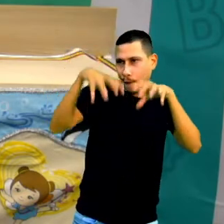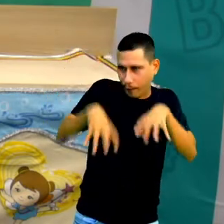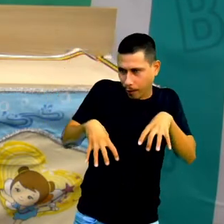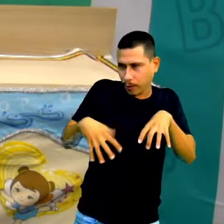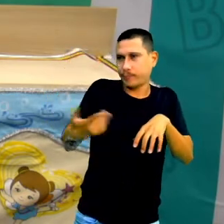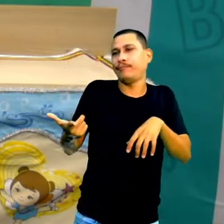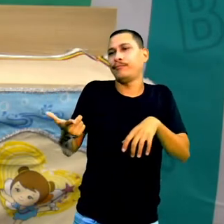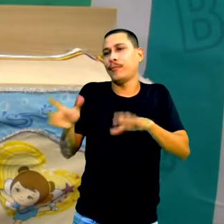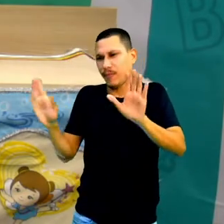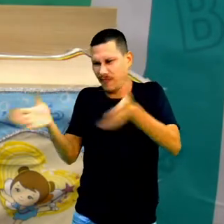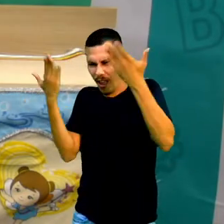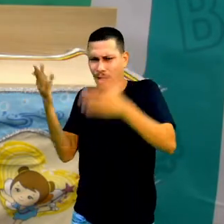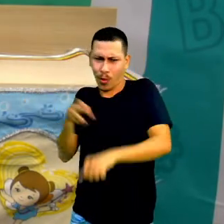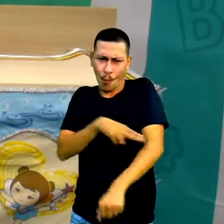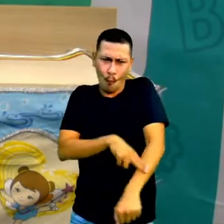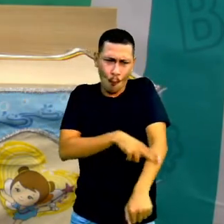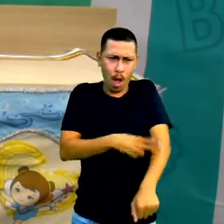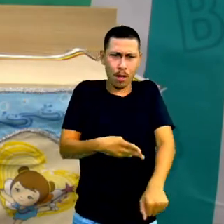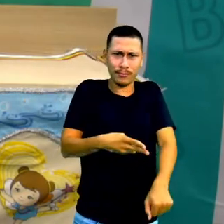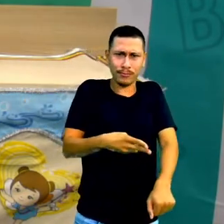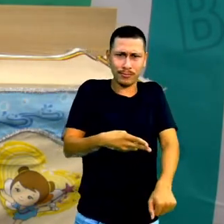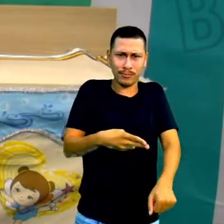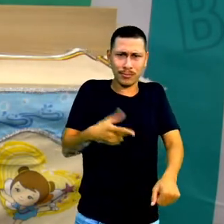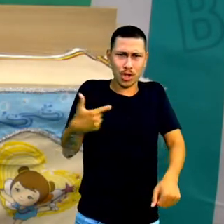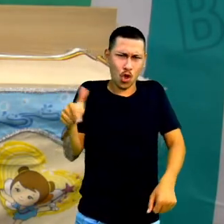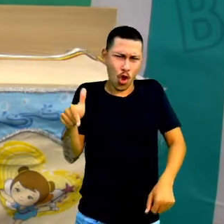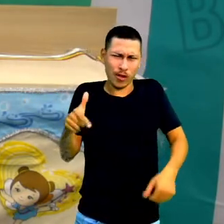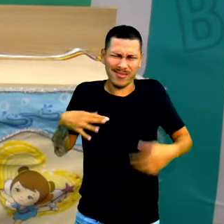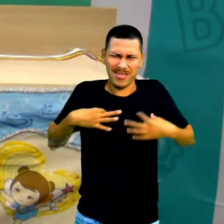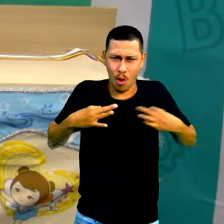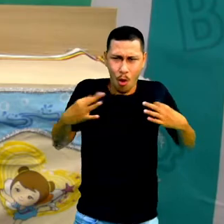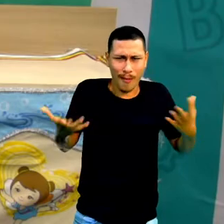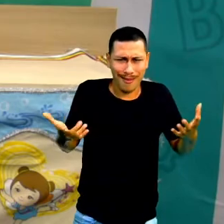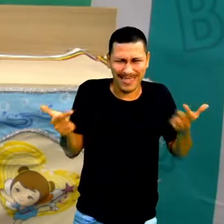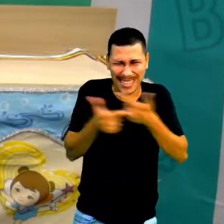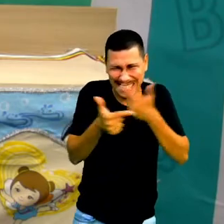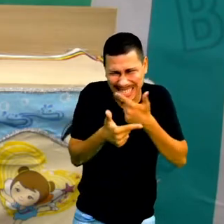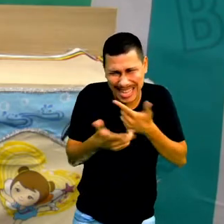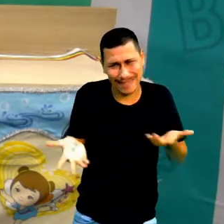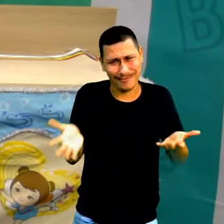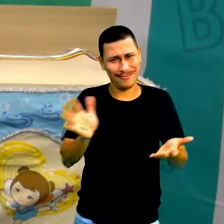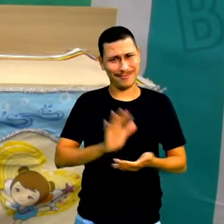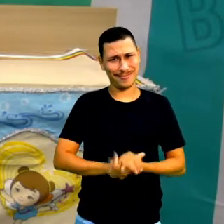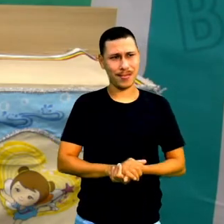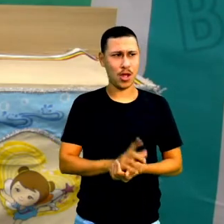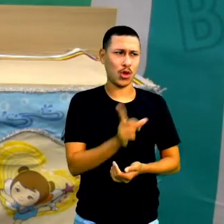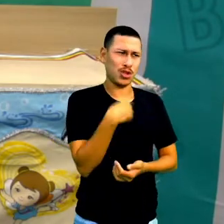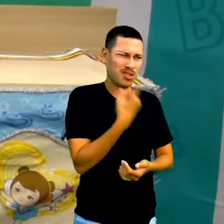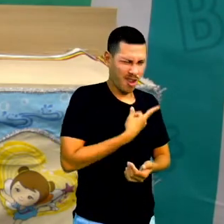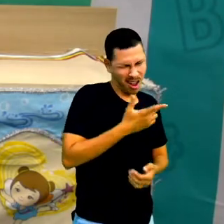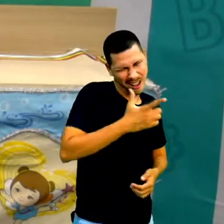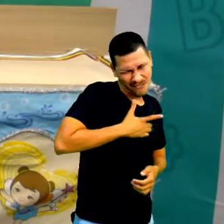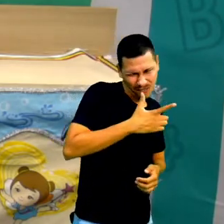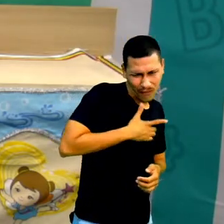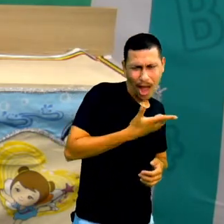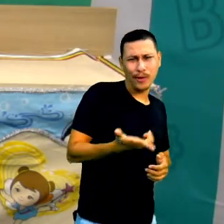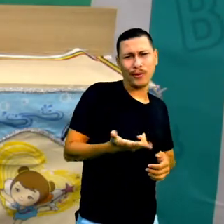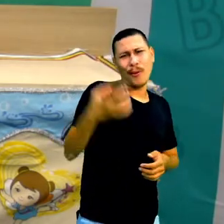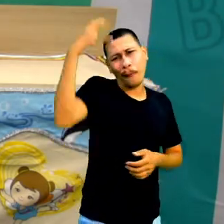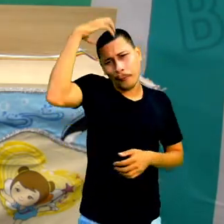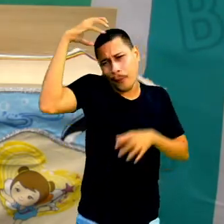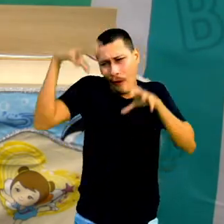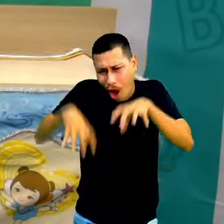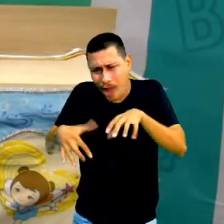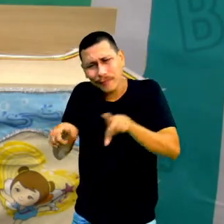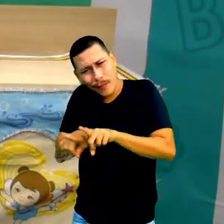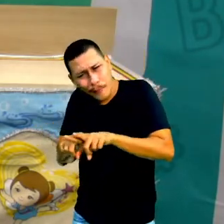festa... Nu, sem roupa. Imagina, leiturinha. Se pra gente é feio, imagine pra um rei,